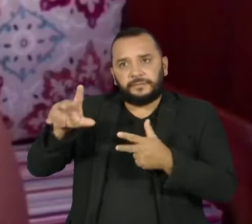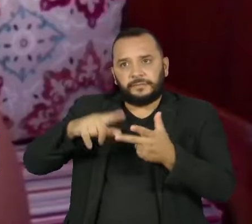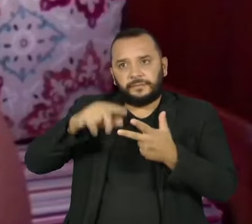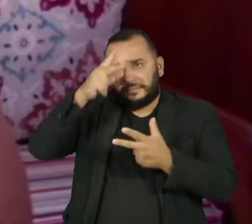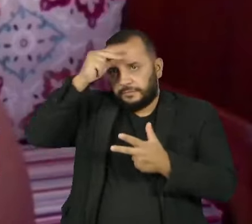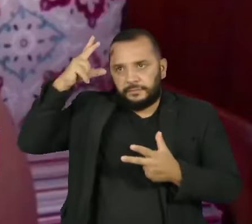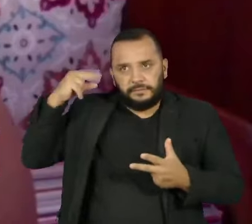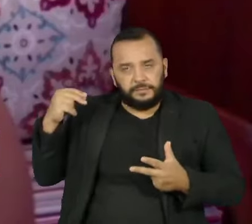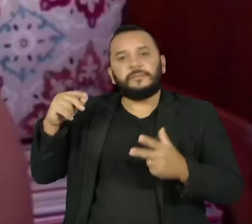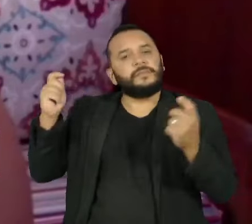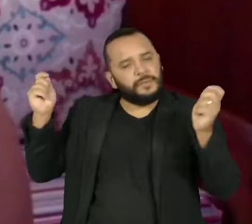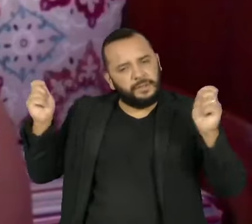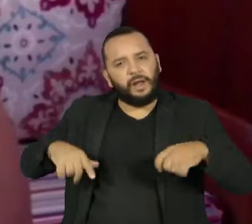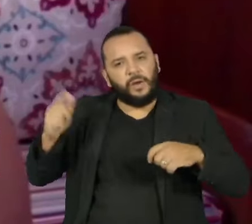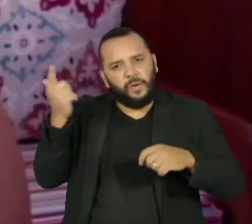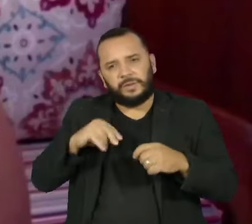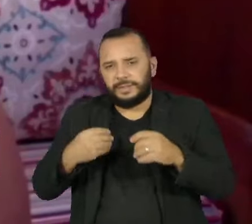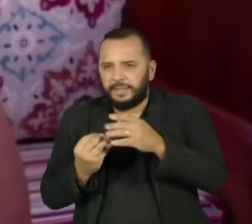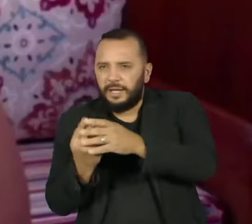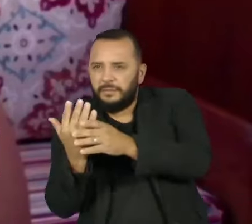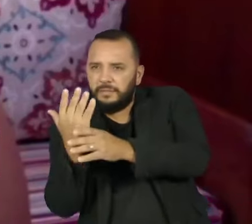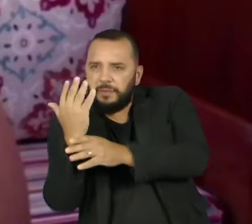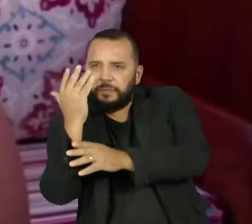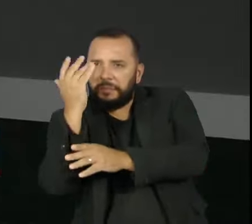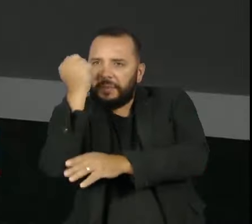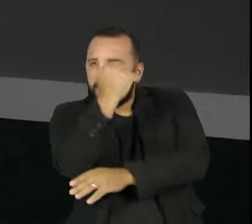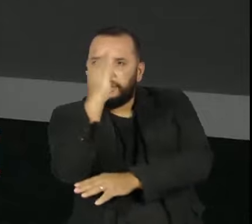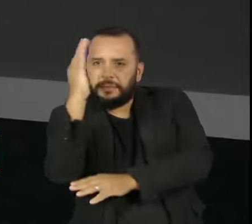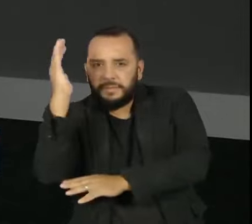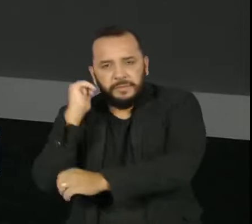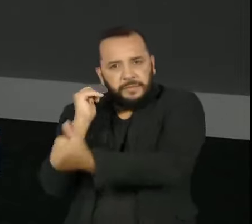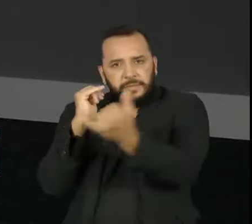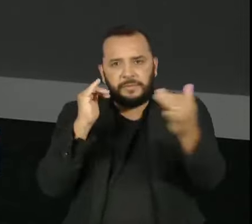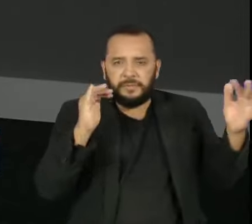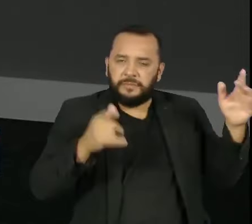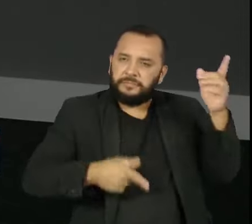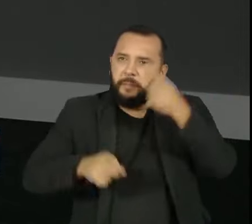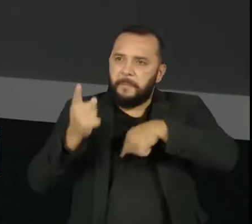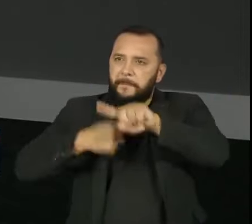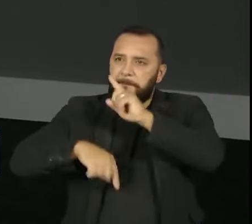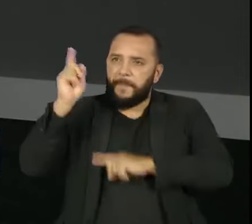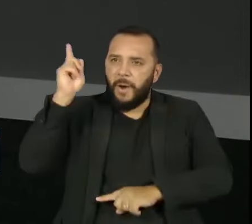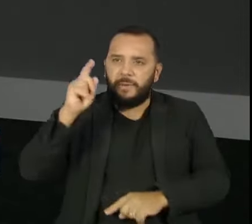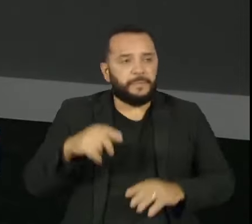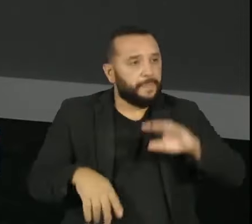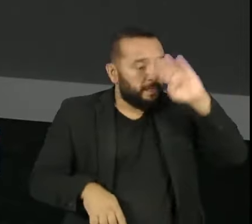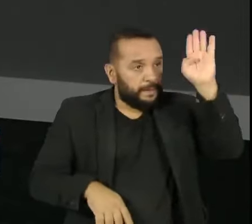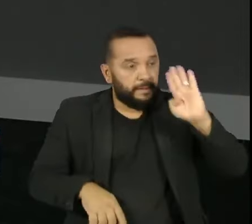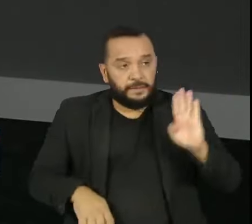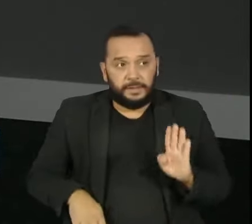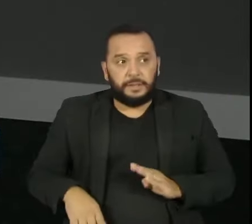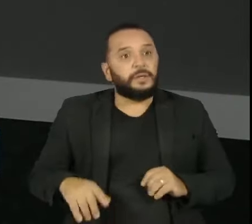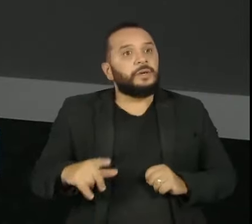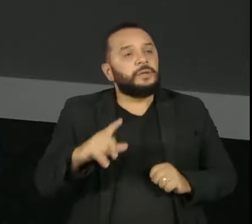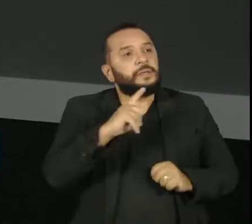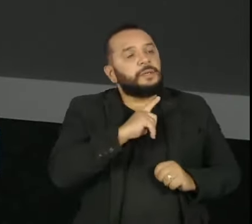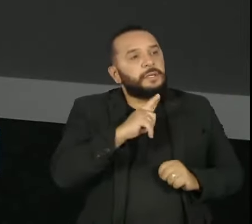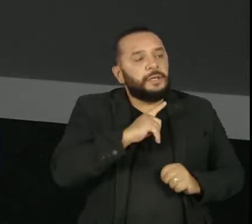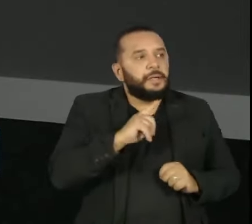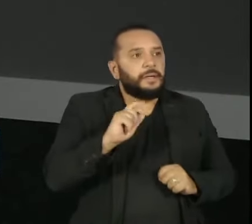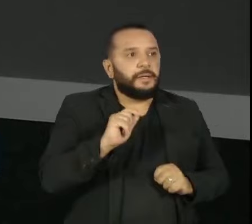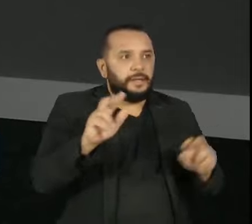efetiva e para que a gente tenha um sucesso maior né o Brasil ele vem de um período de maior descaso em relação